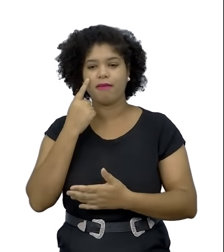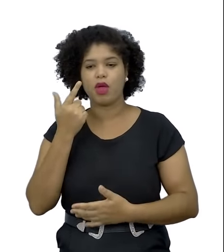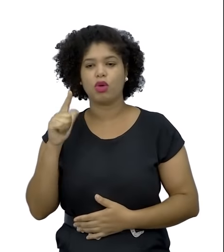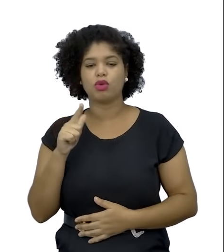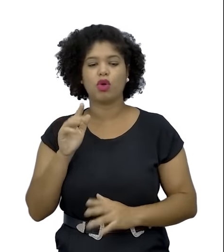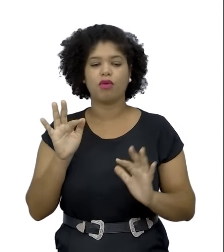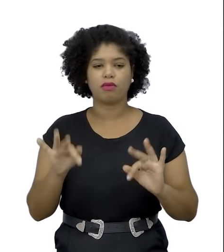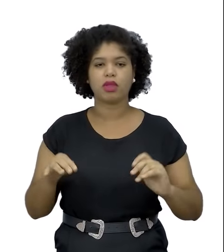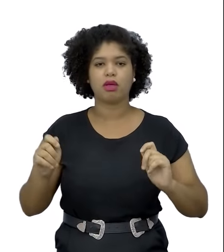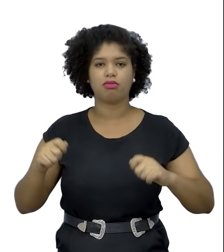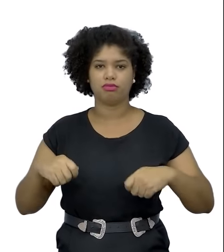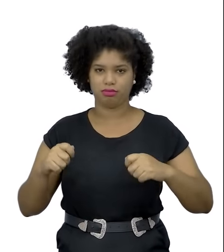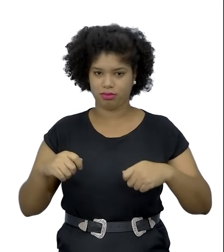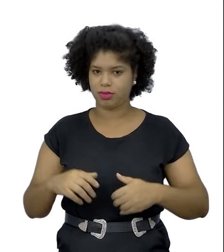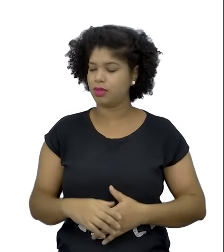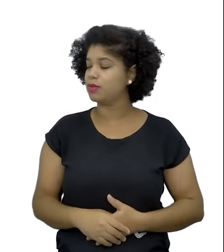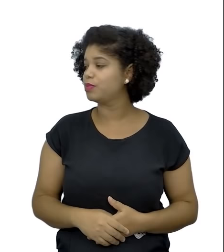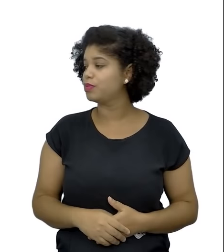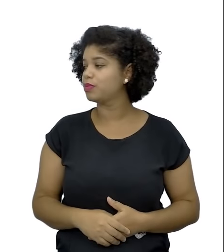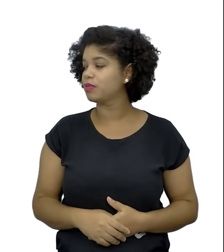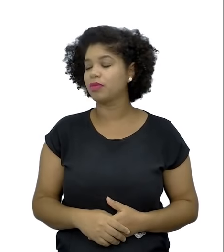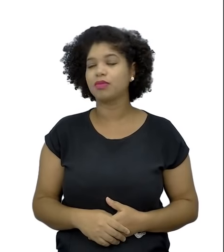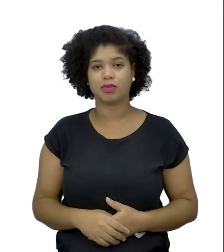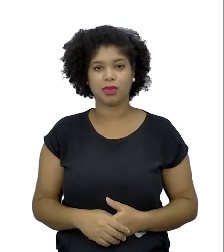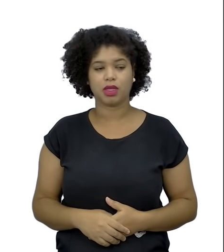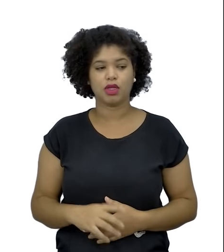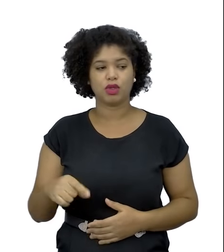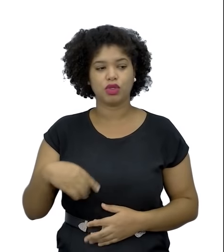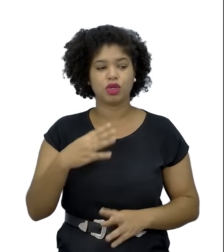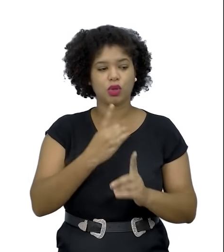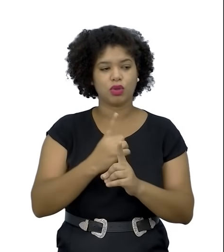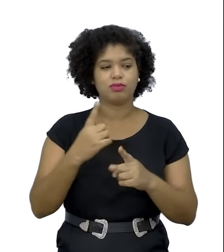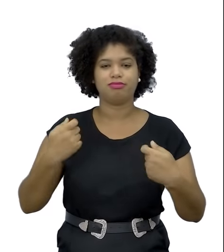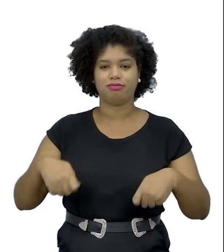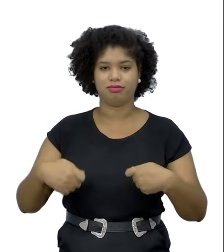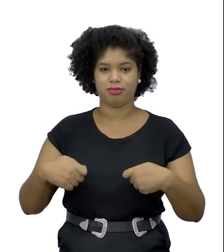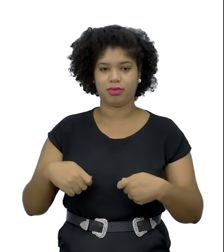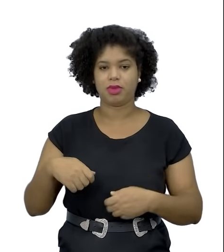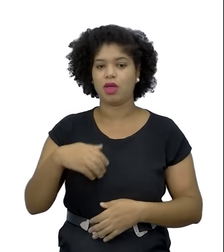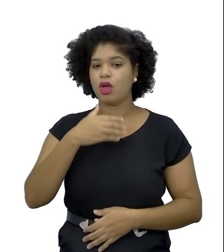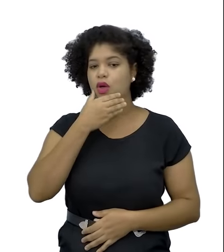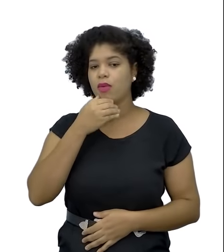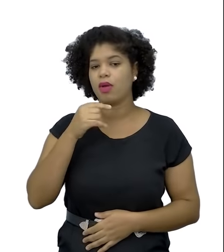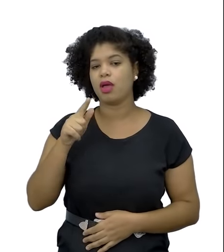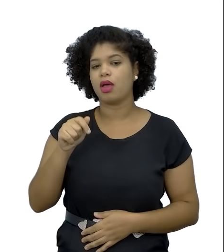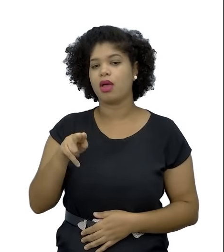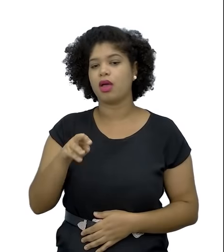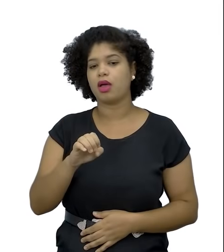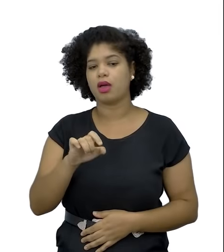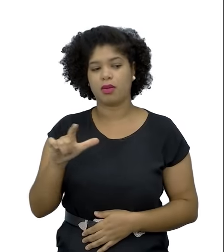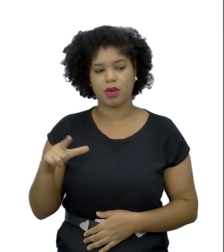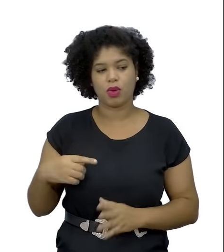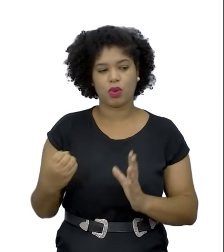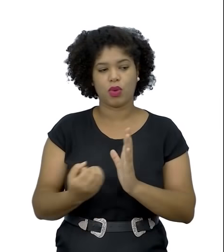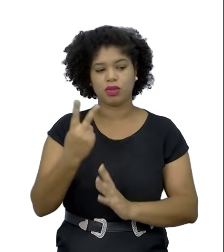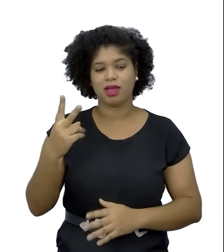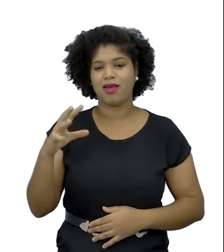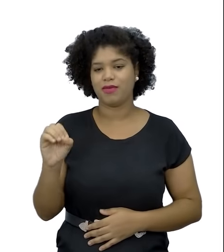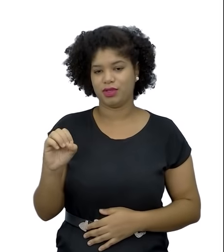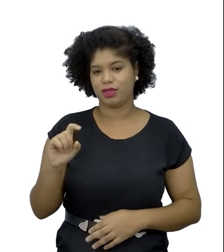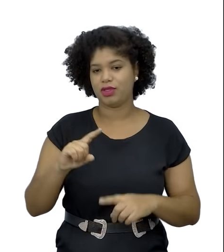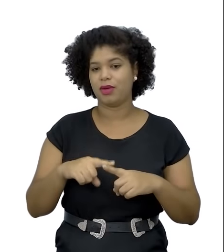final, que será necessário descobrir. Gabriel, no final, tinha 20, mas